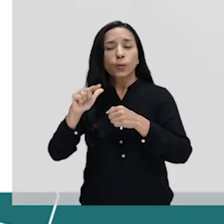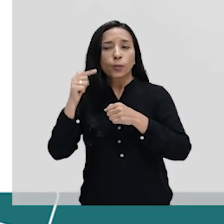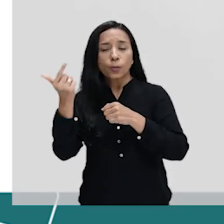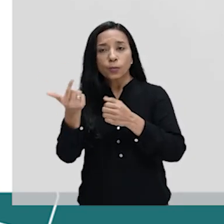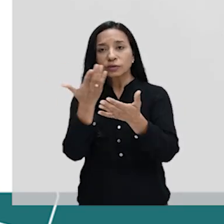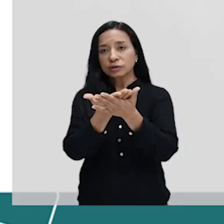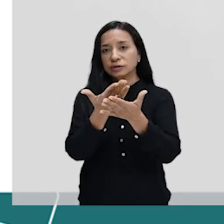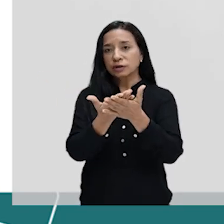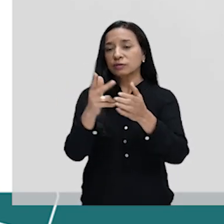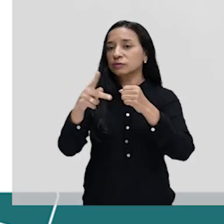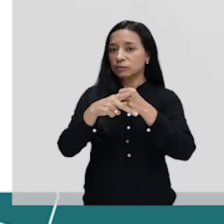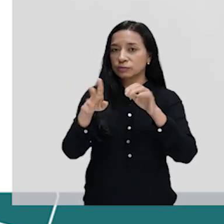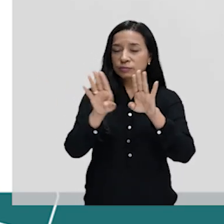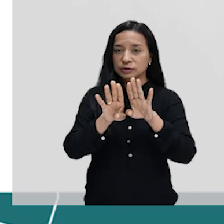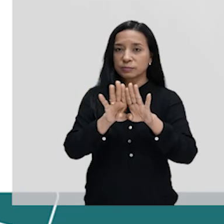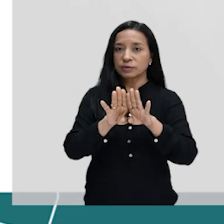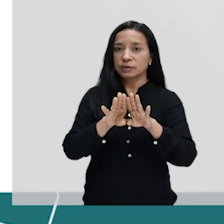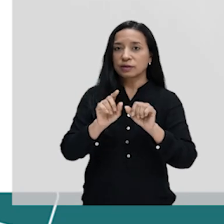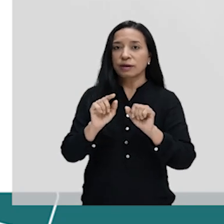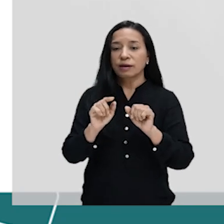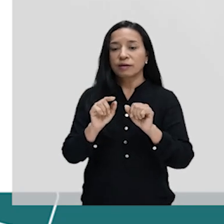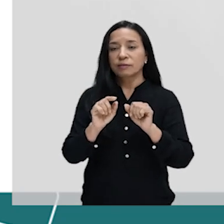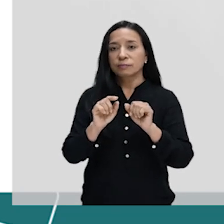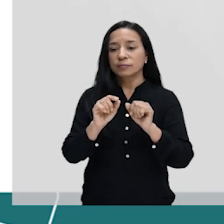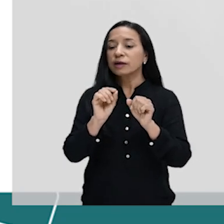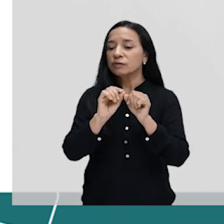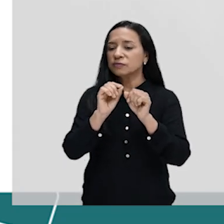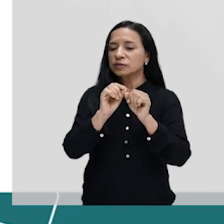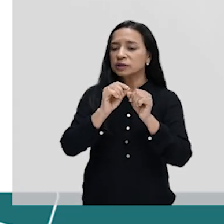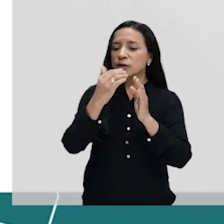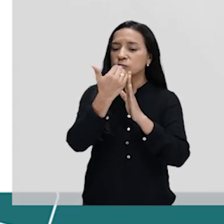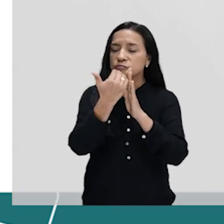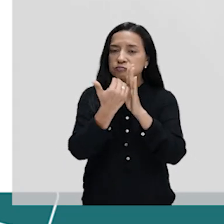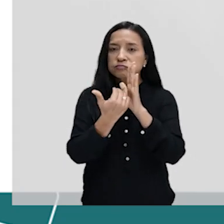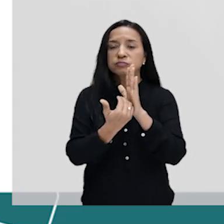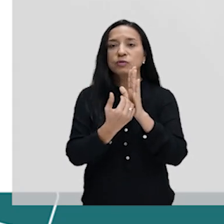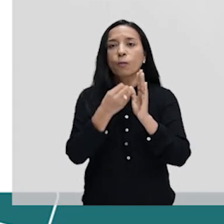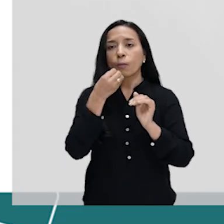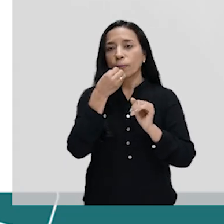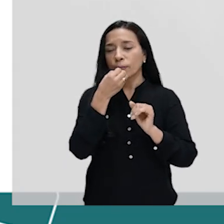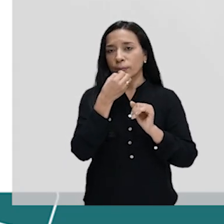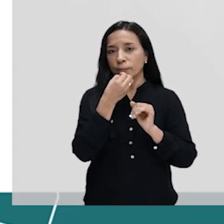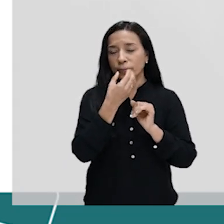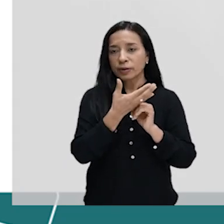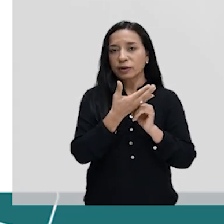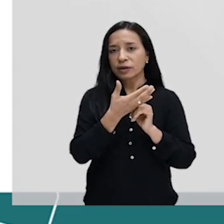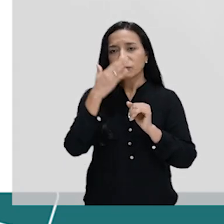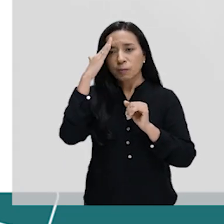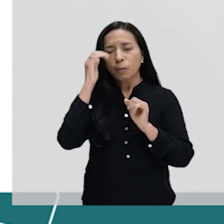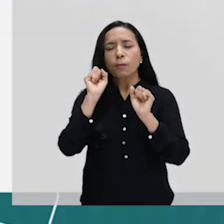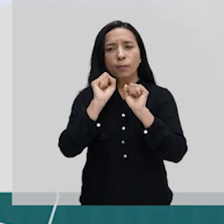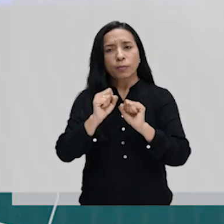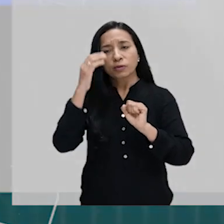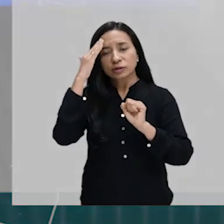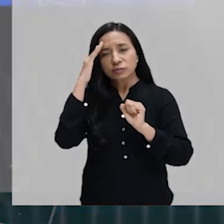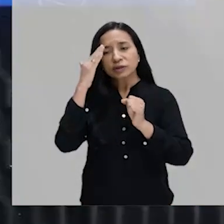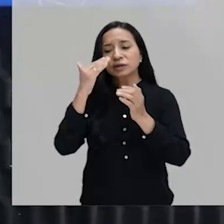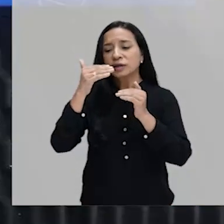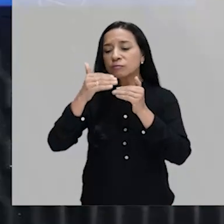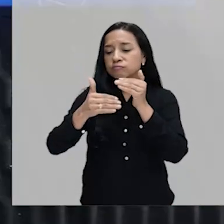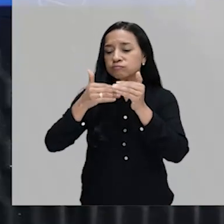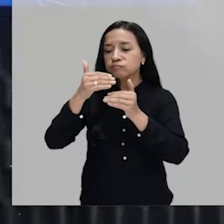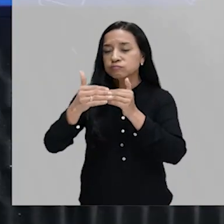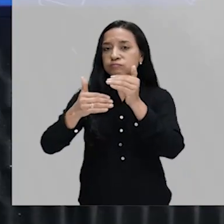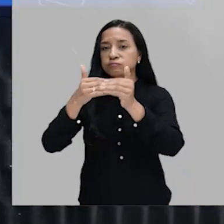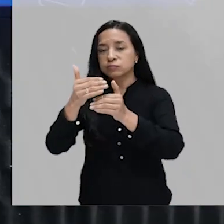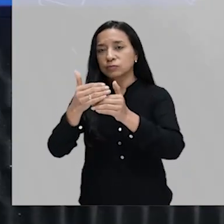sobre pronome também, tá? Nós fizemos essa divisão de uma forma bem, para que vocês possam entender, bem pausado, para não